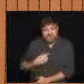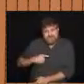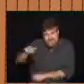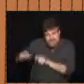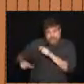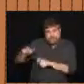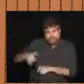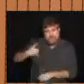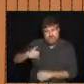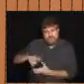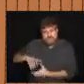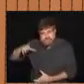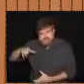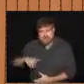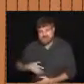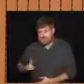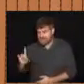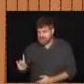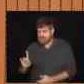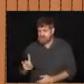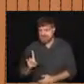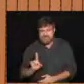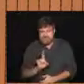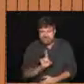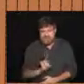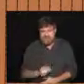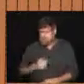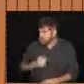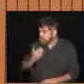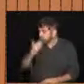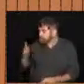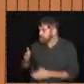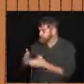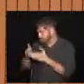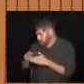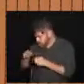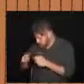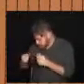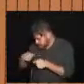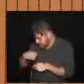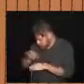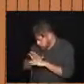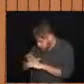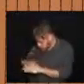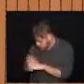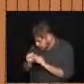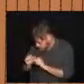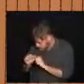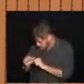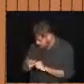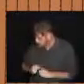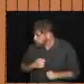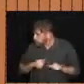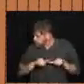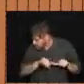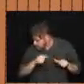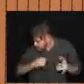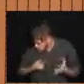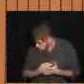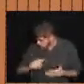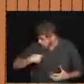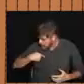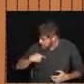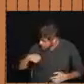sozinhas, vai sair para fazer uma compra, pergunte para o seu vizinho, você precisa de alguma coisa em casa? Posso comprar alguma coisa para o senhor,